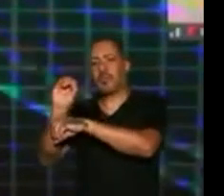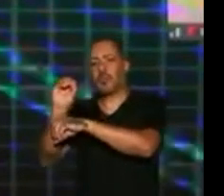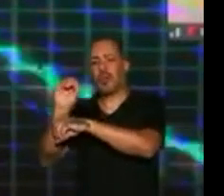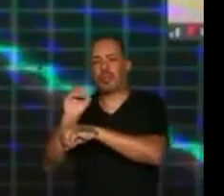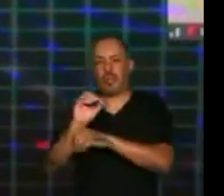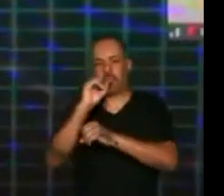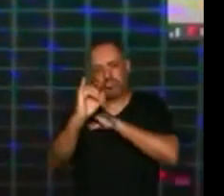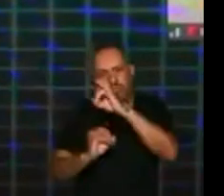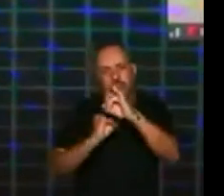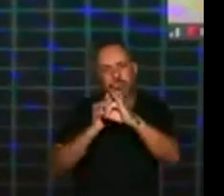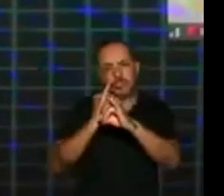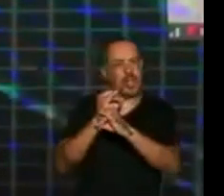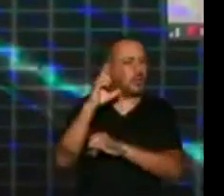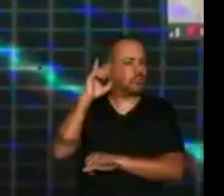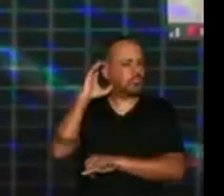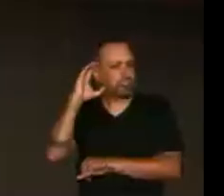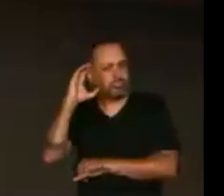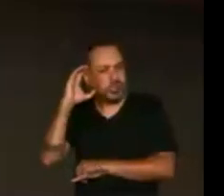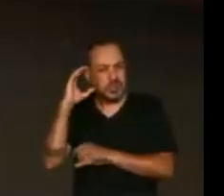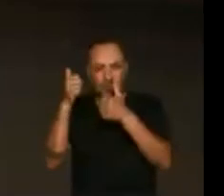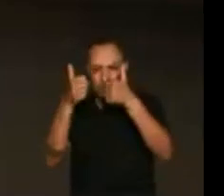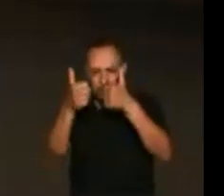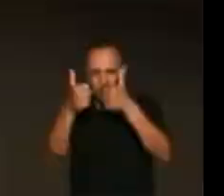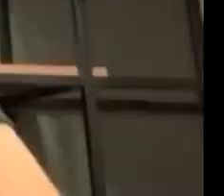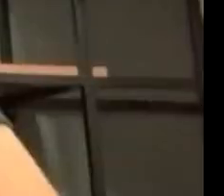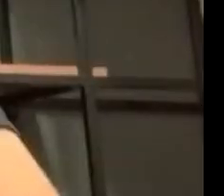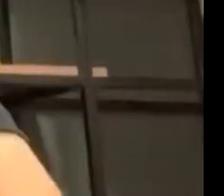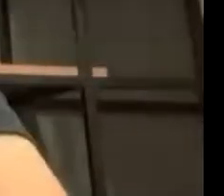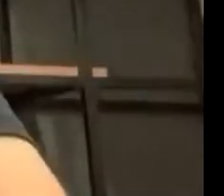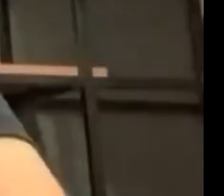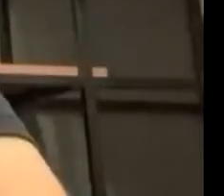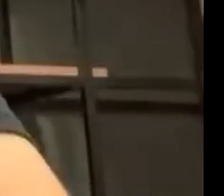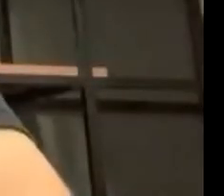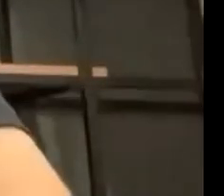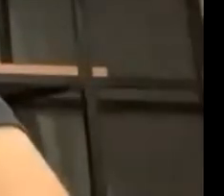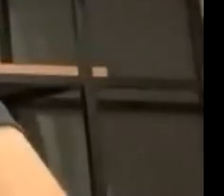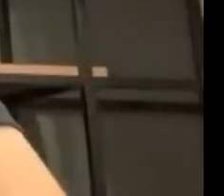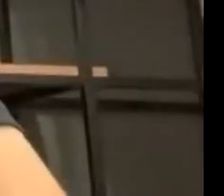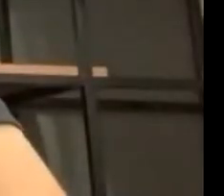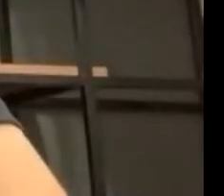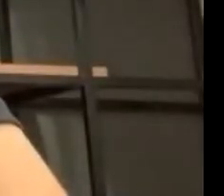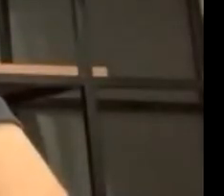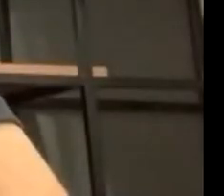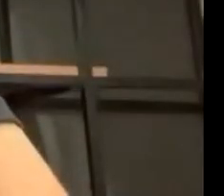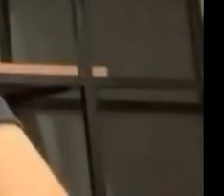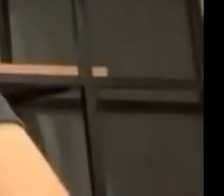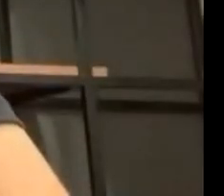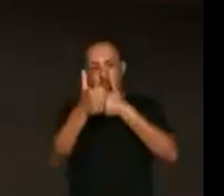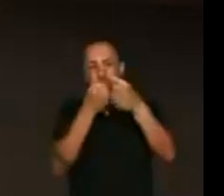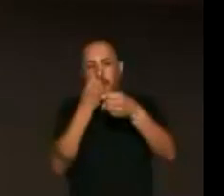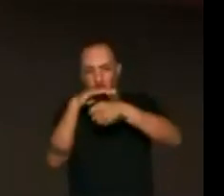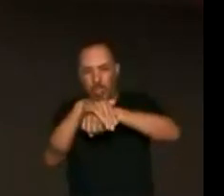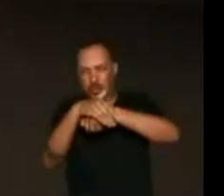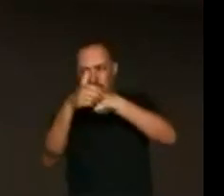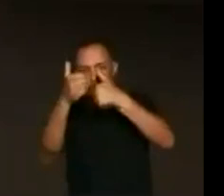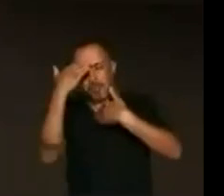online, consegue me ouvir, está disponível? Olá, salve, salve. Tudo bem, pessoal? Boa noite. Tudo bom, meu